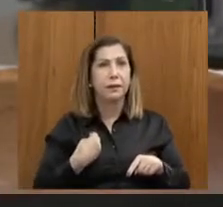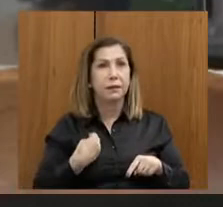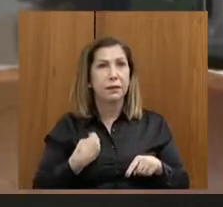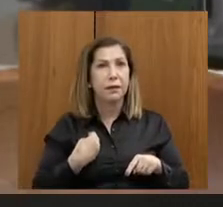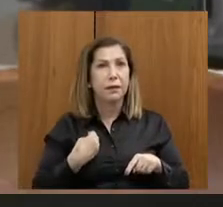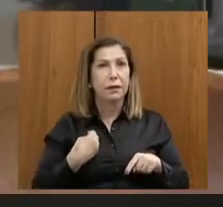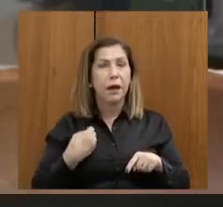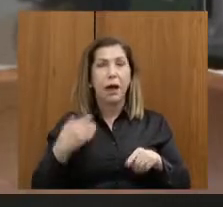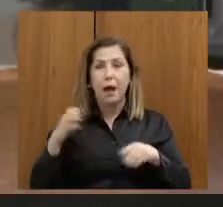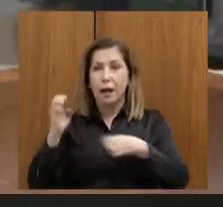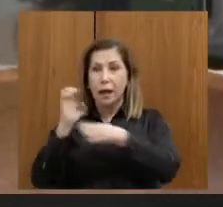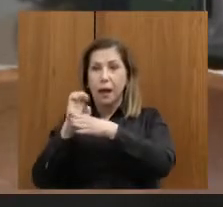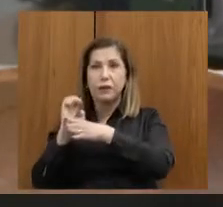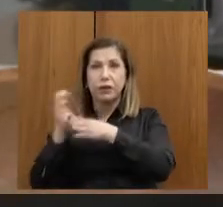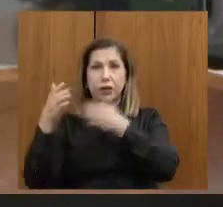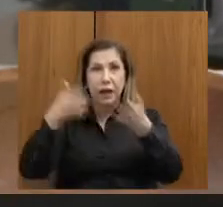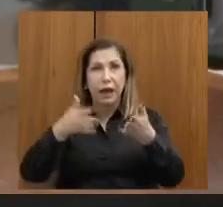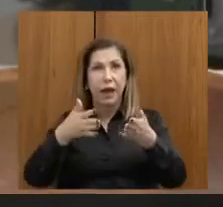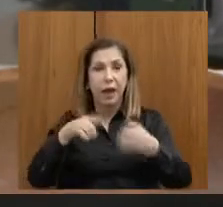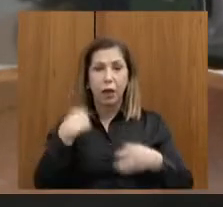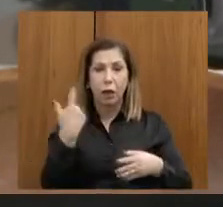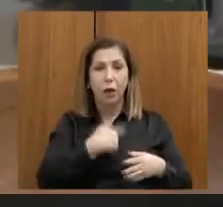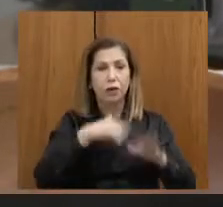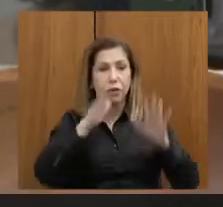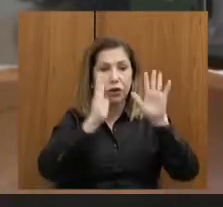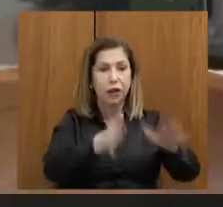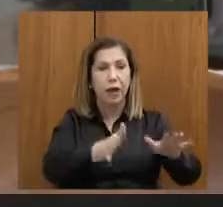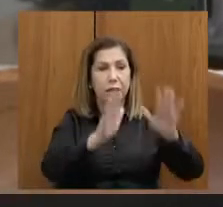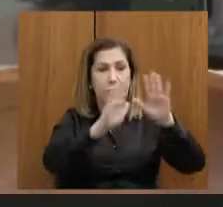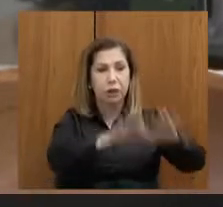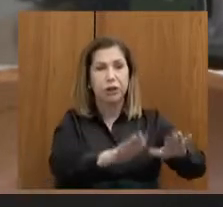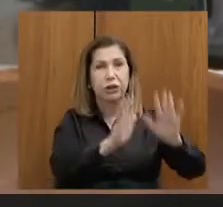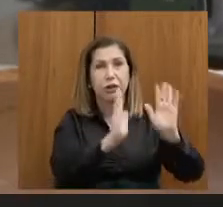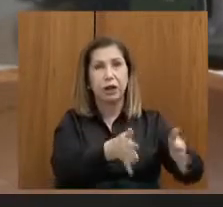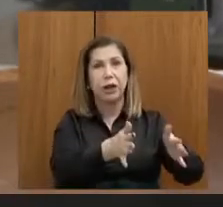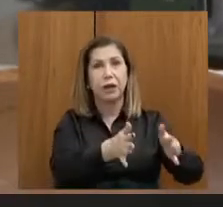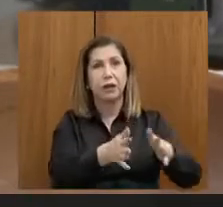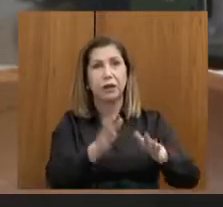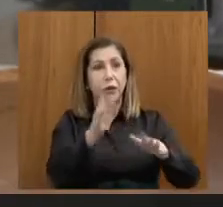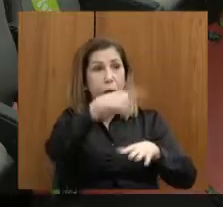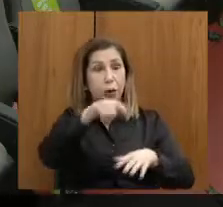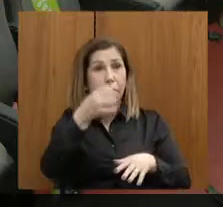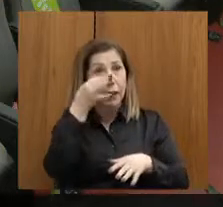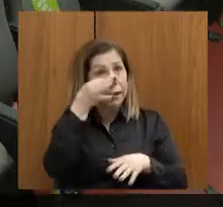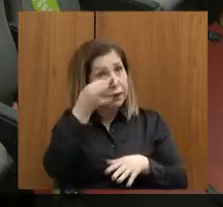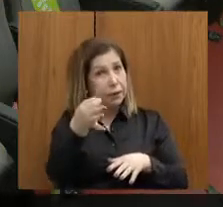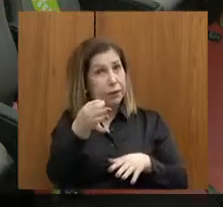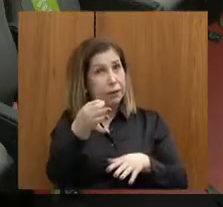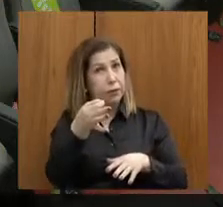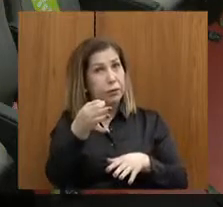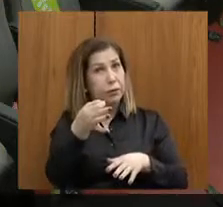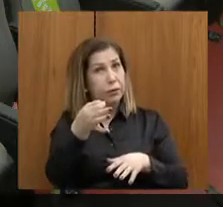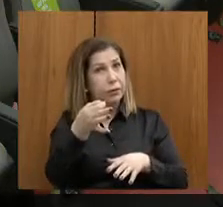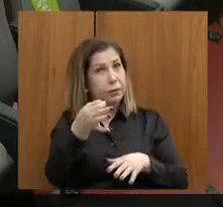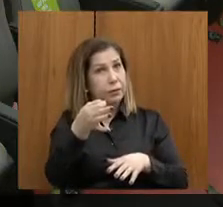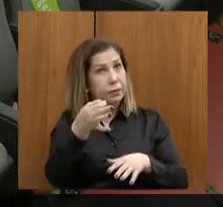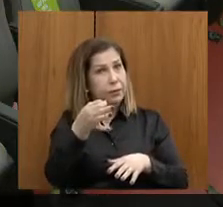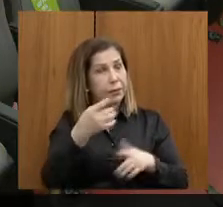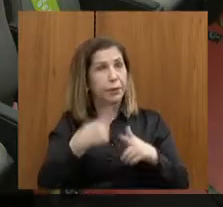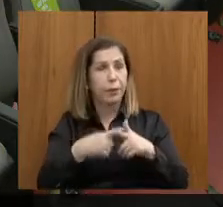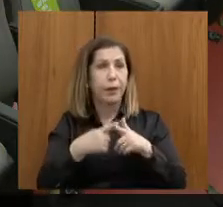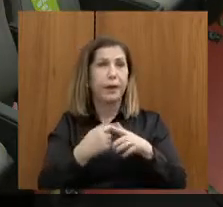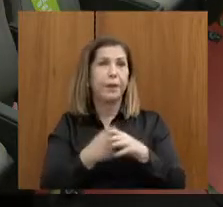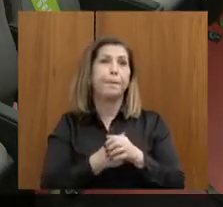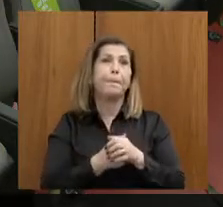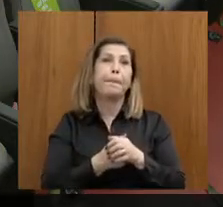tava ali antes do Estado chegar bom então você tem que ficar atentos e quando dizer porque